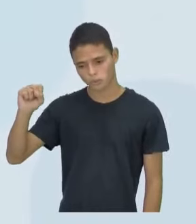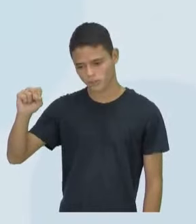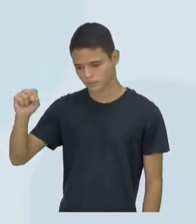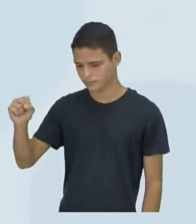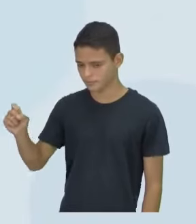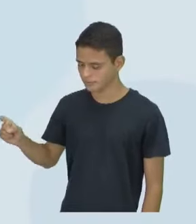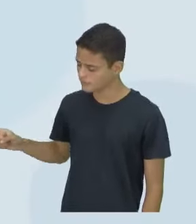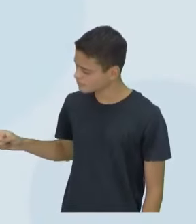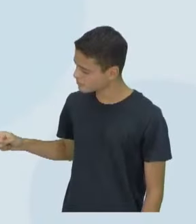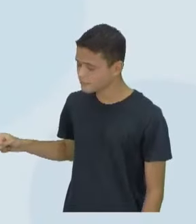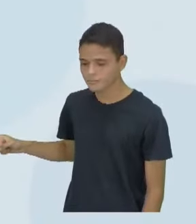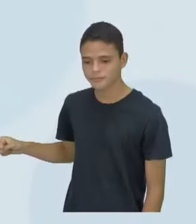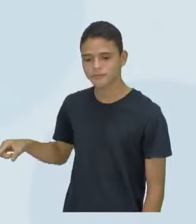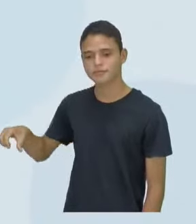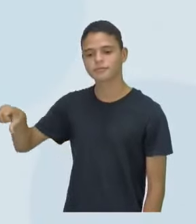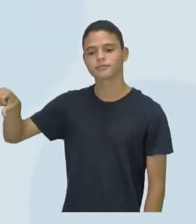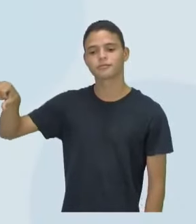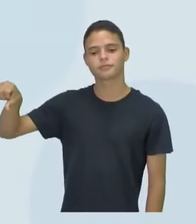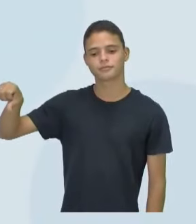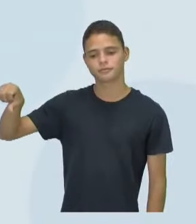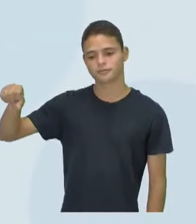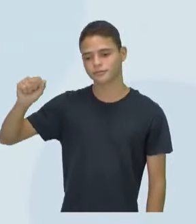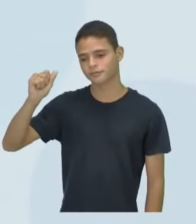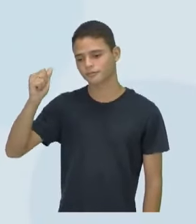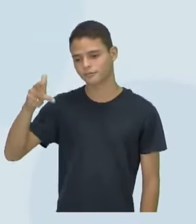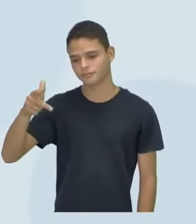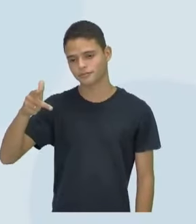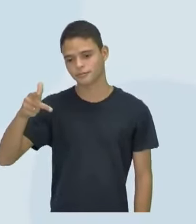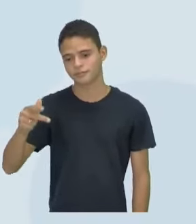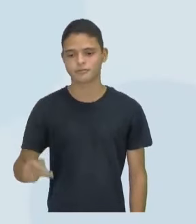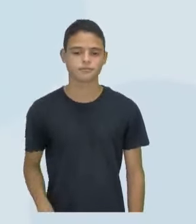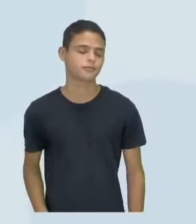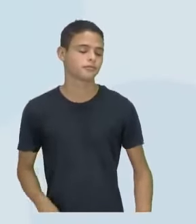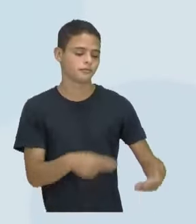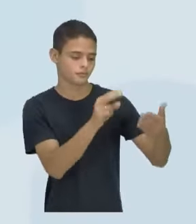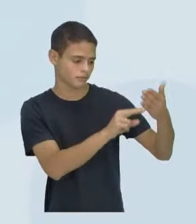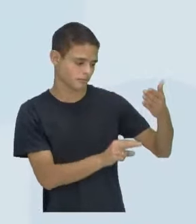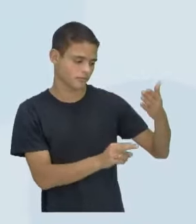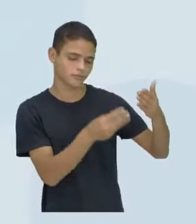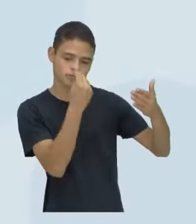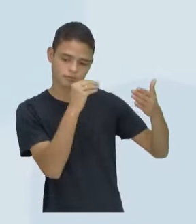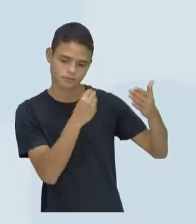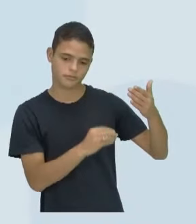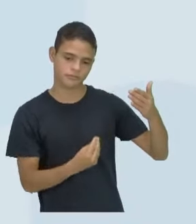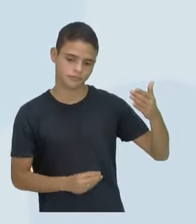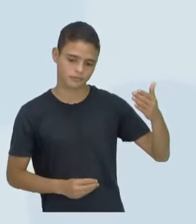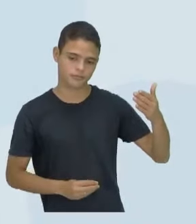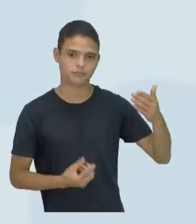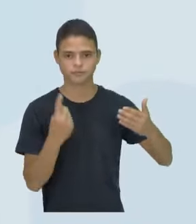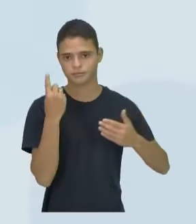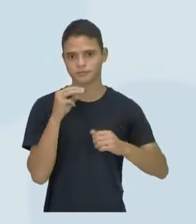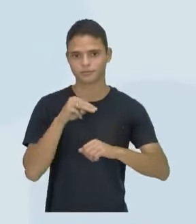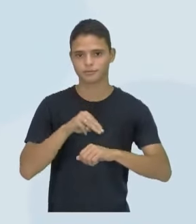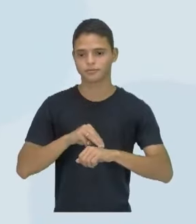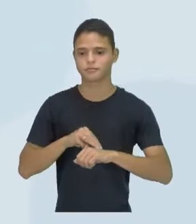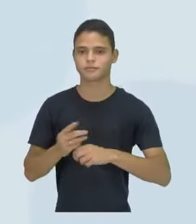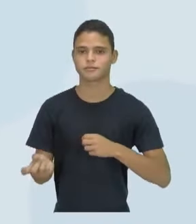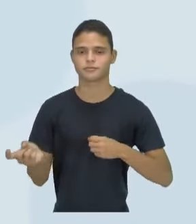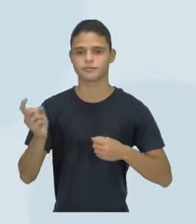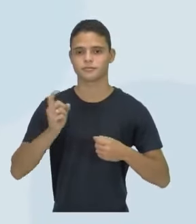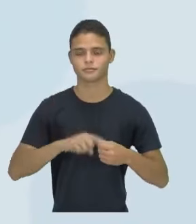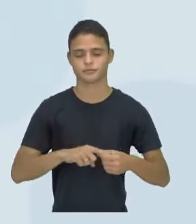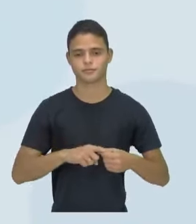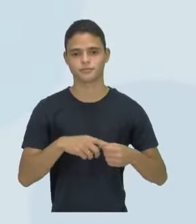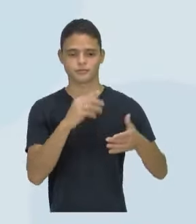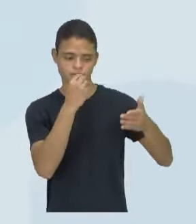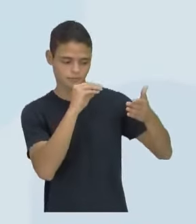terceira, 9 letters, 9 letras. Ok? Então, leiam, mandem aqui para a Rosana, 1 minutinho, a gente volta.